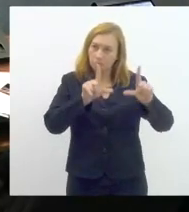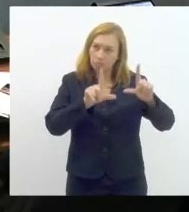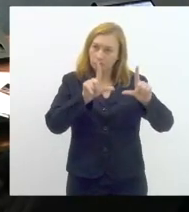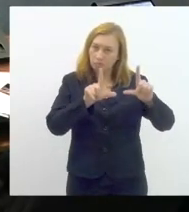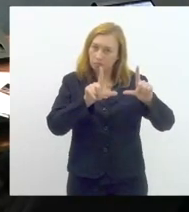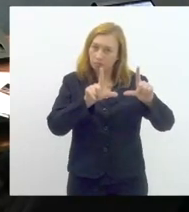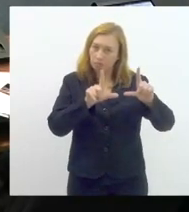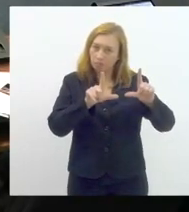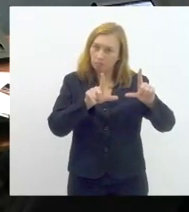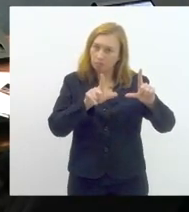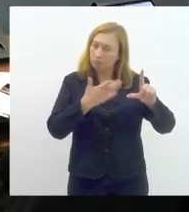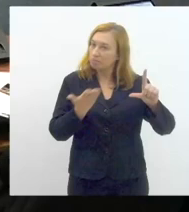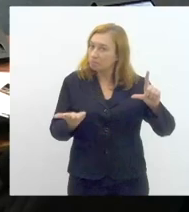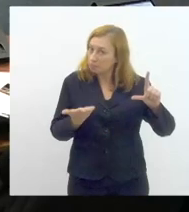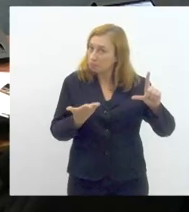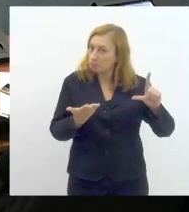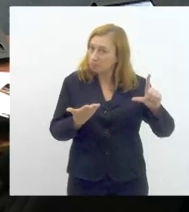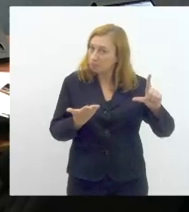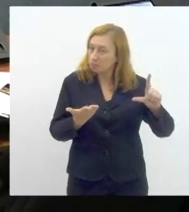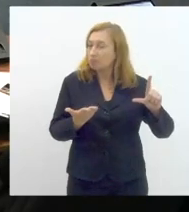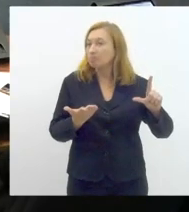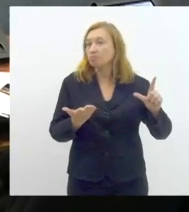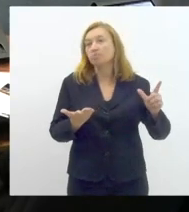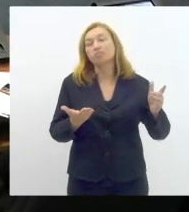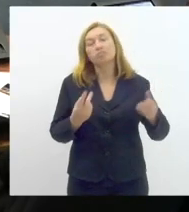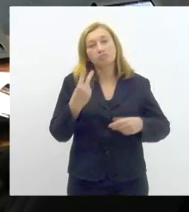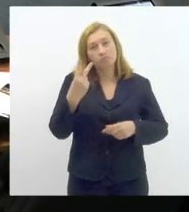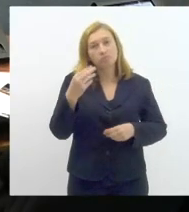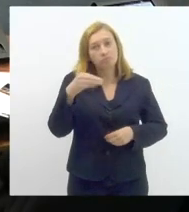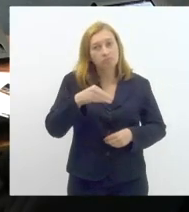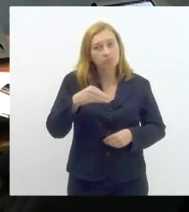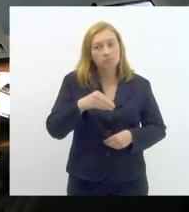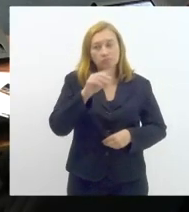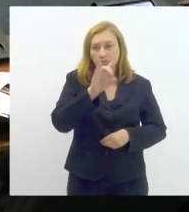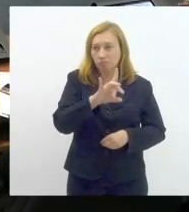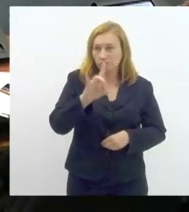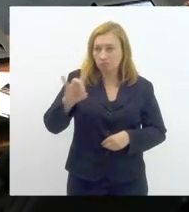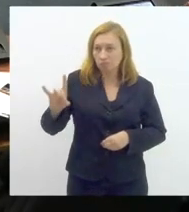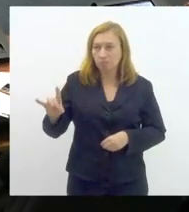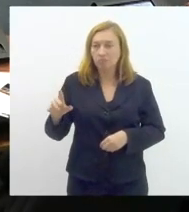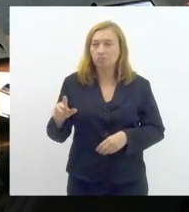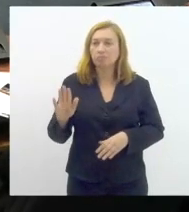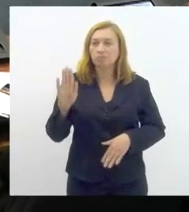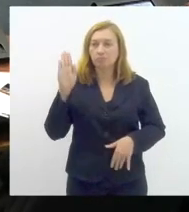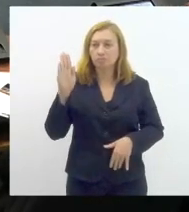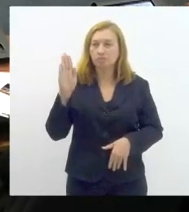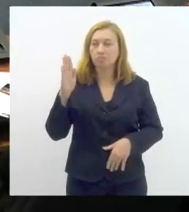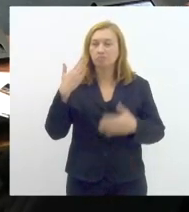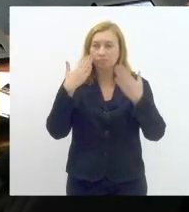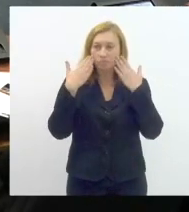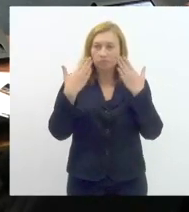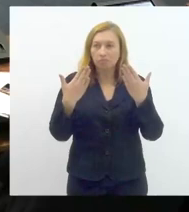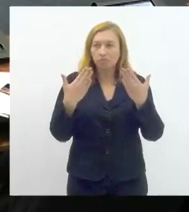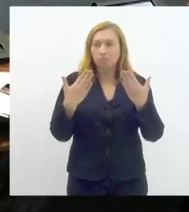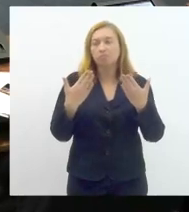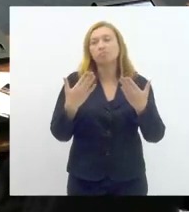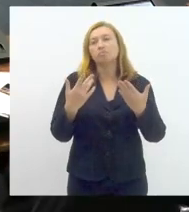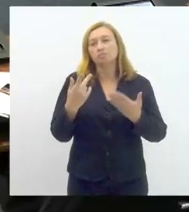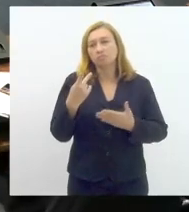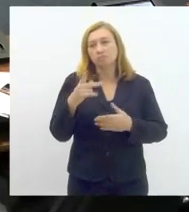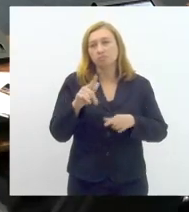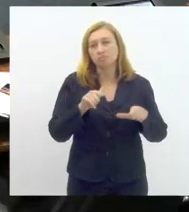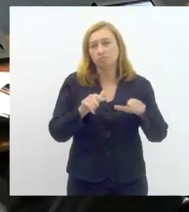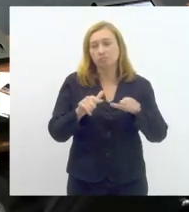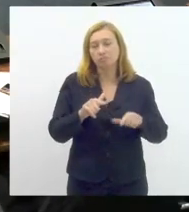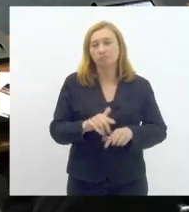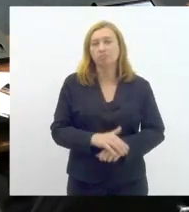tem, né, arremate. Então, são 2 minutos para cada candidato apresentar, se apresentar e apresentar